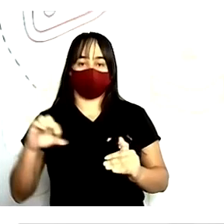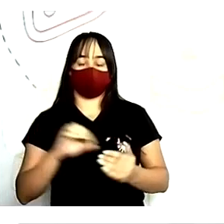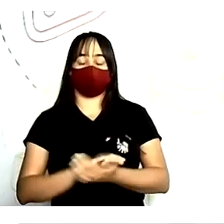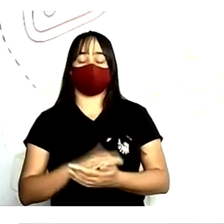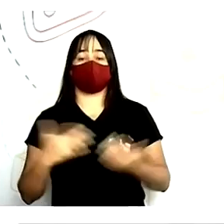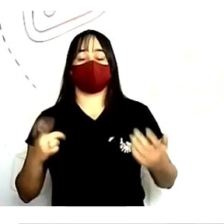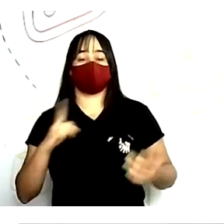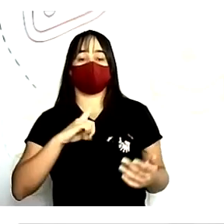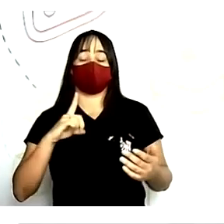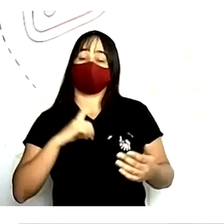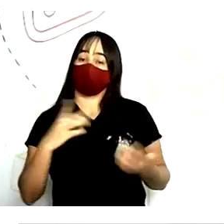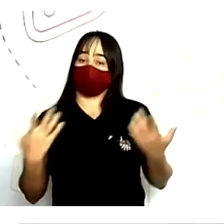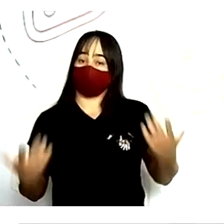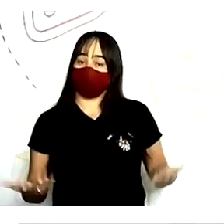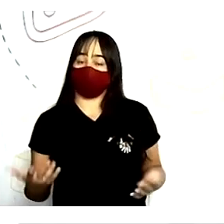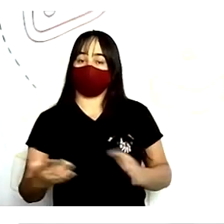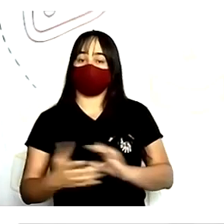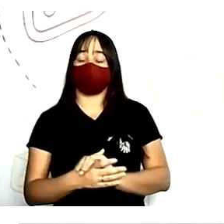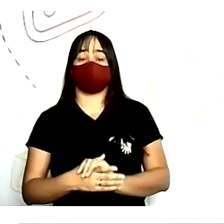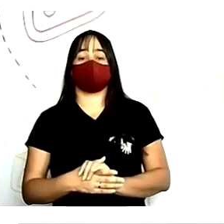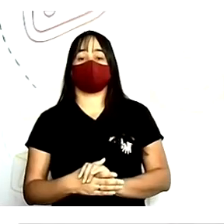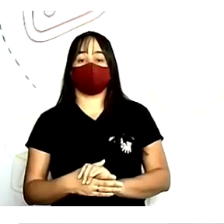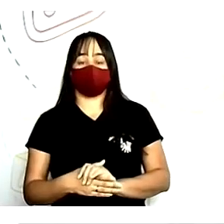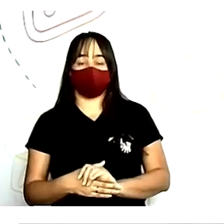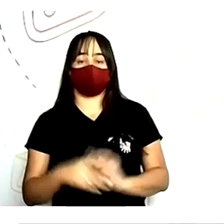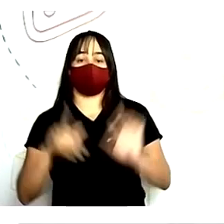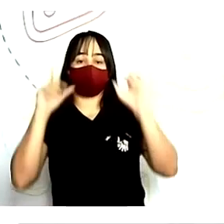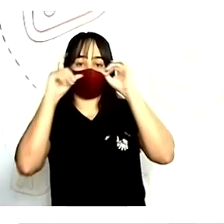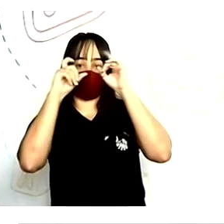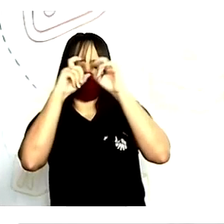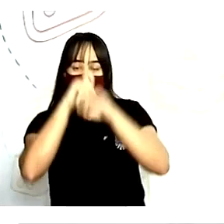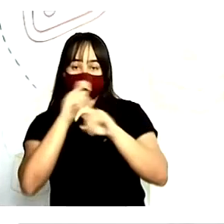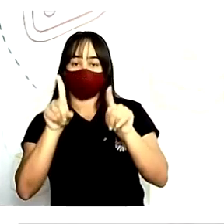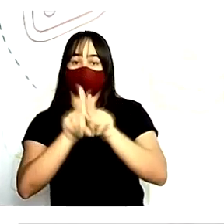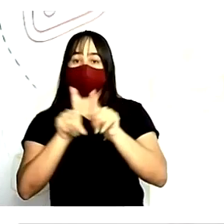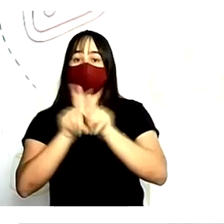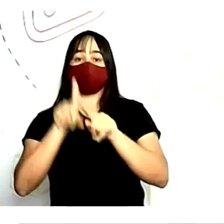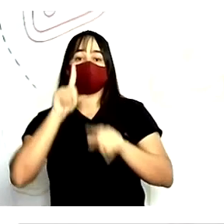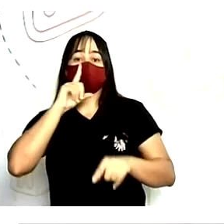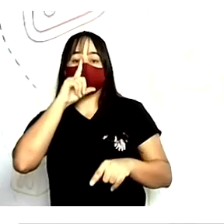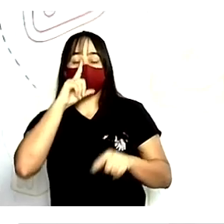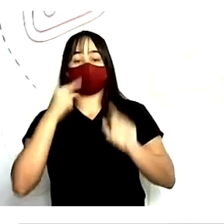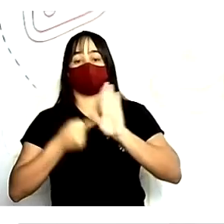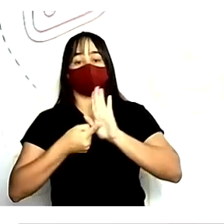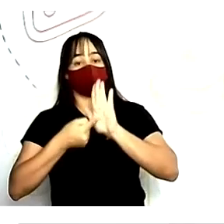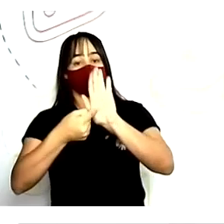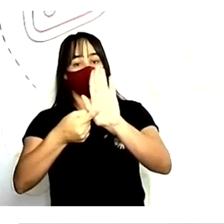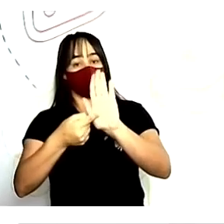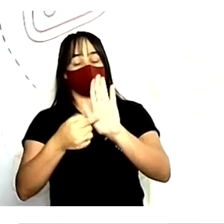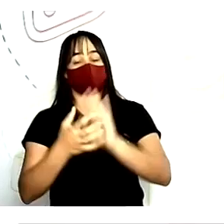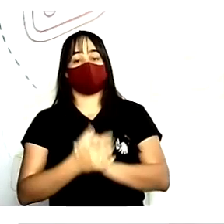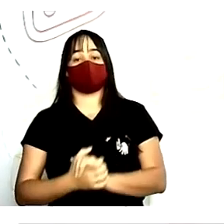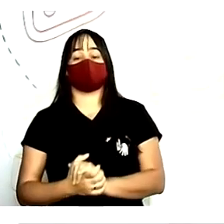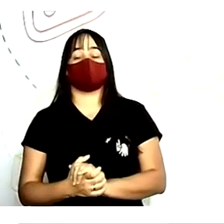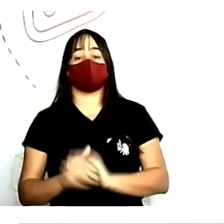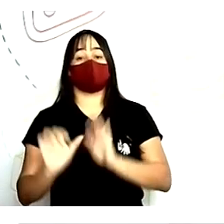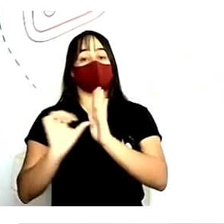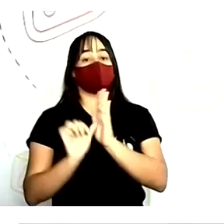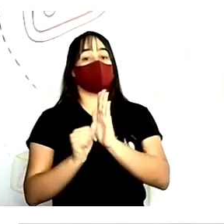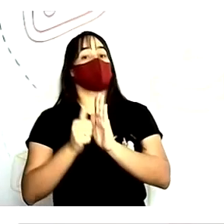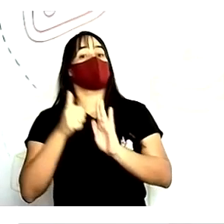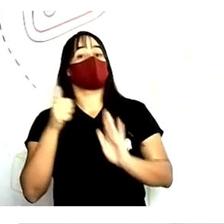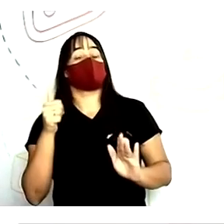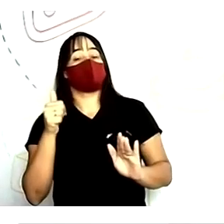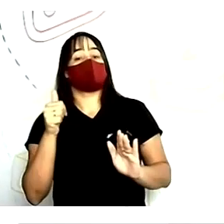Aí tem, como eu disse, as suas consequências e os seus riscos, como está aí na imagem abaixo. A primeira consequência é